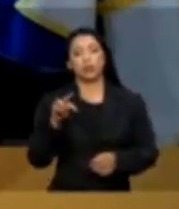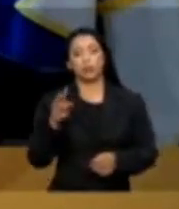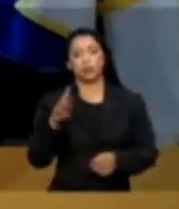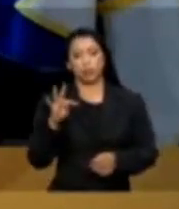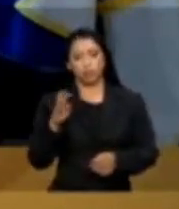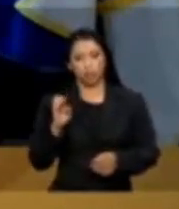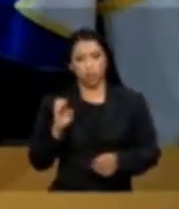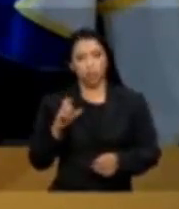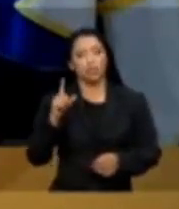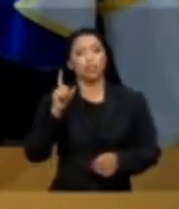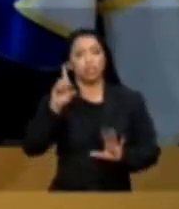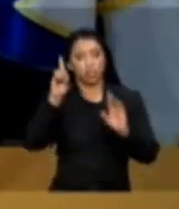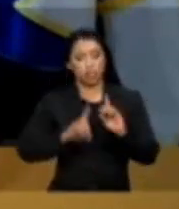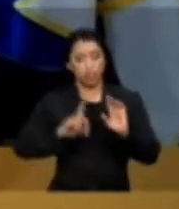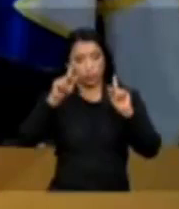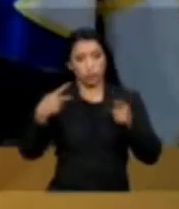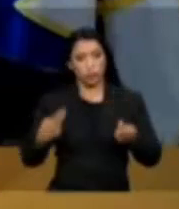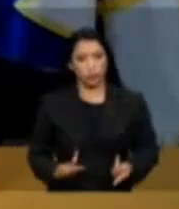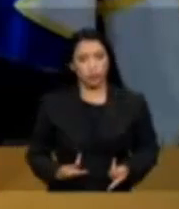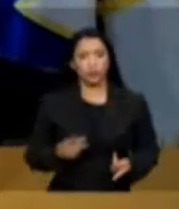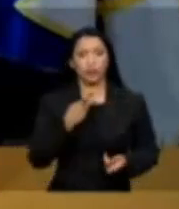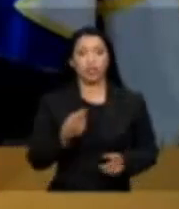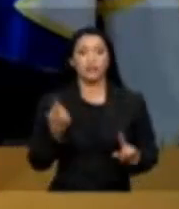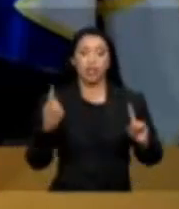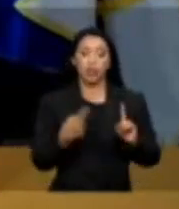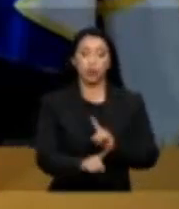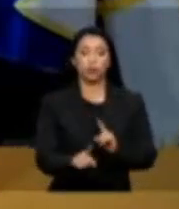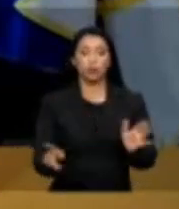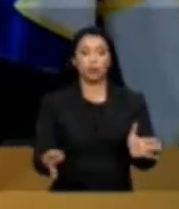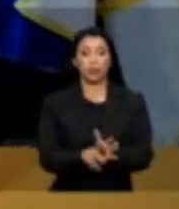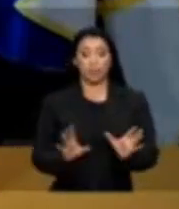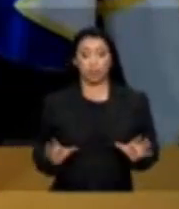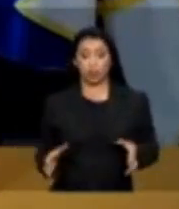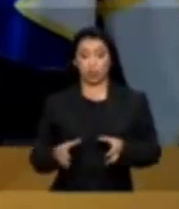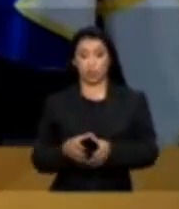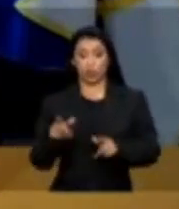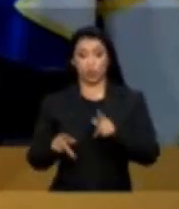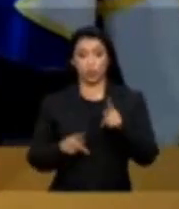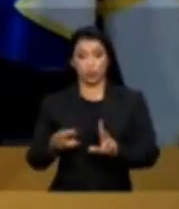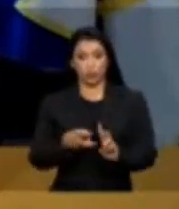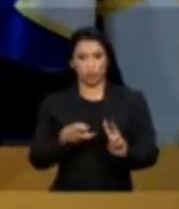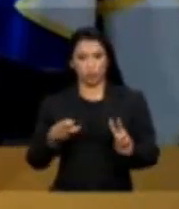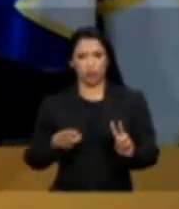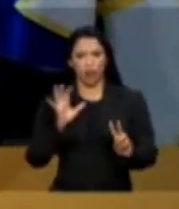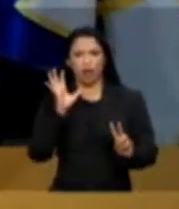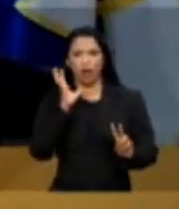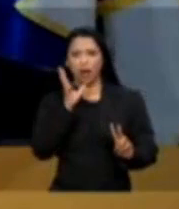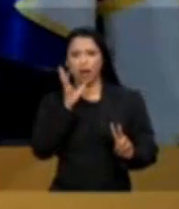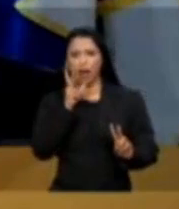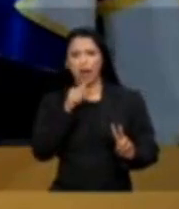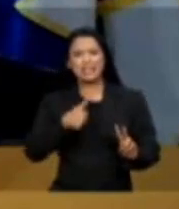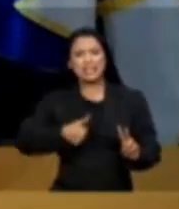Humanos reconheceu a violação do direito à propriedade coletiva do povo indígena em razão da demora de mais